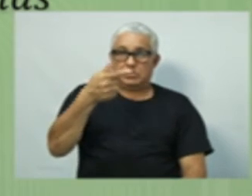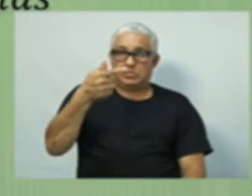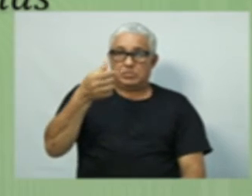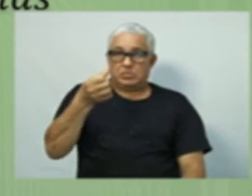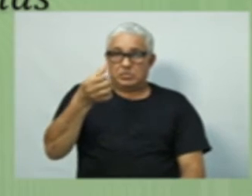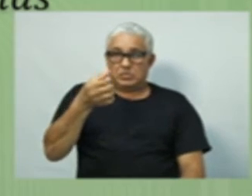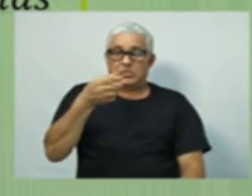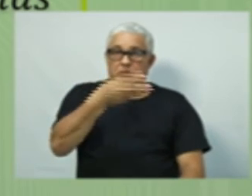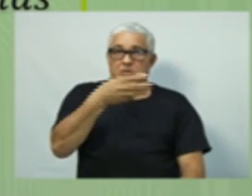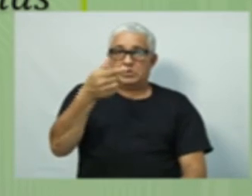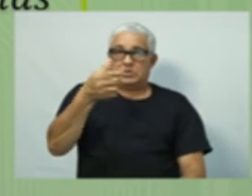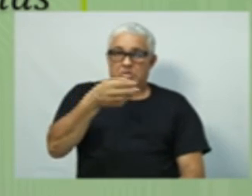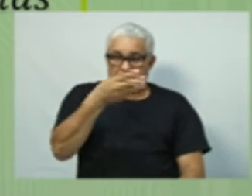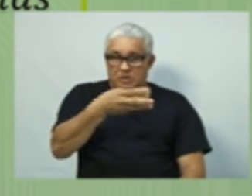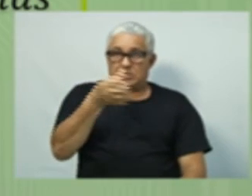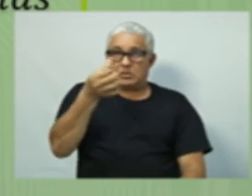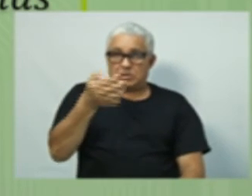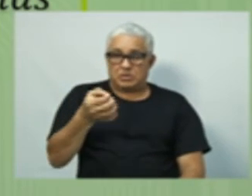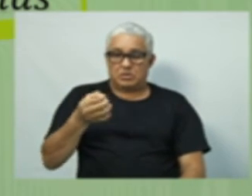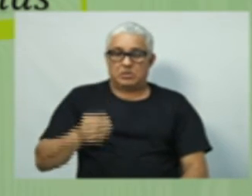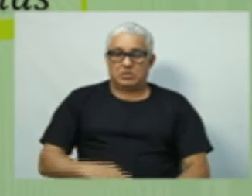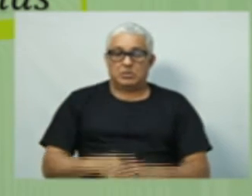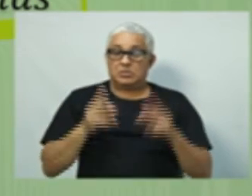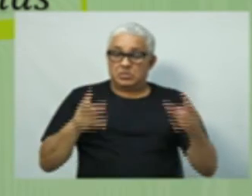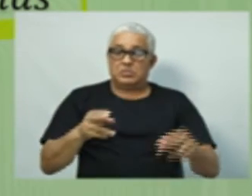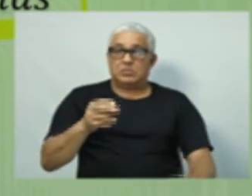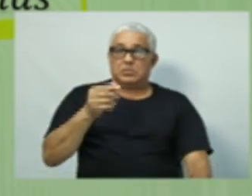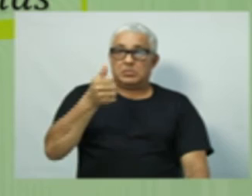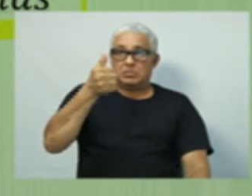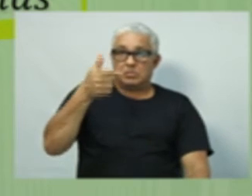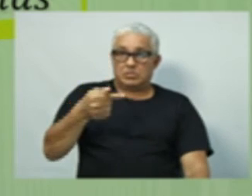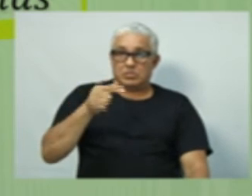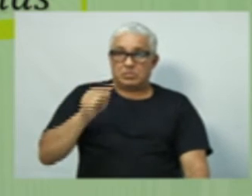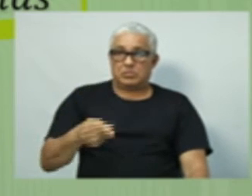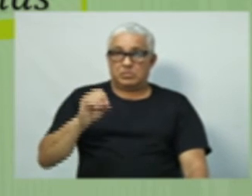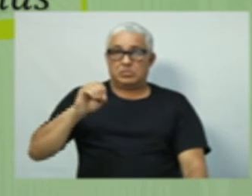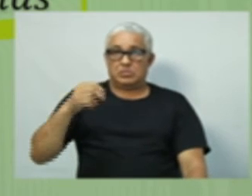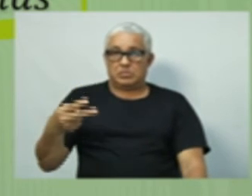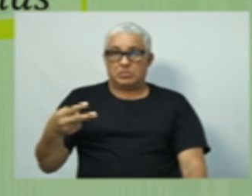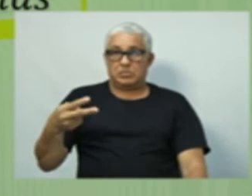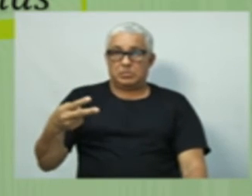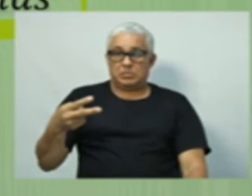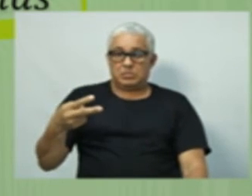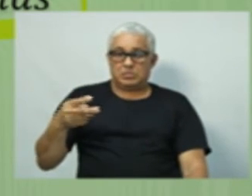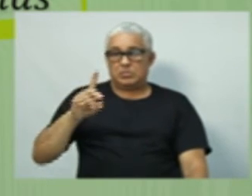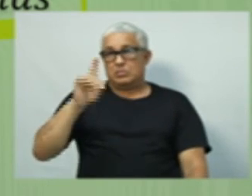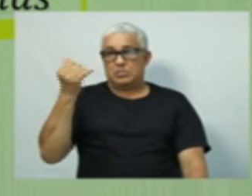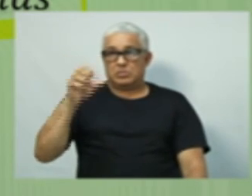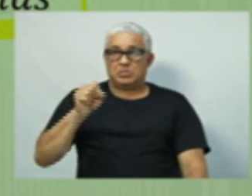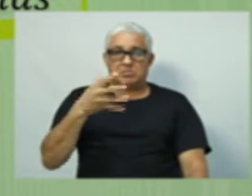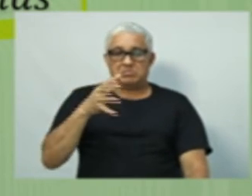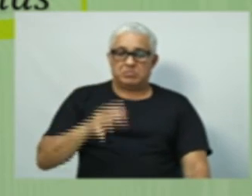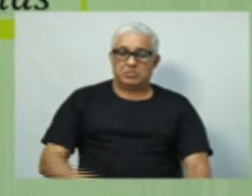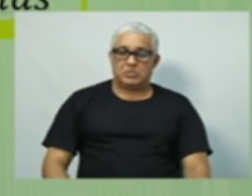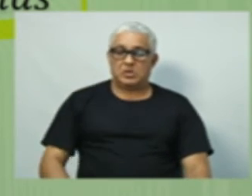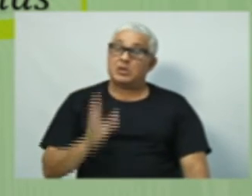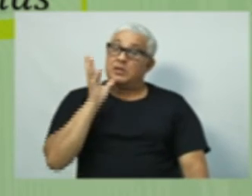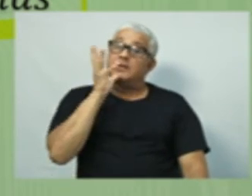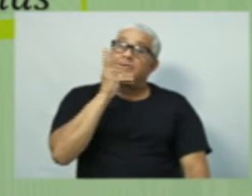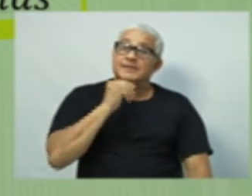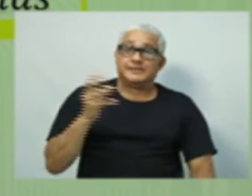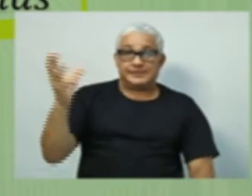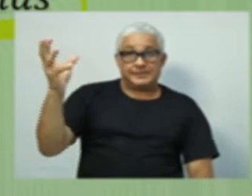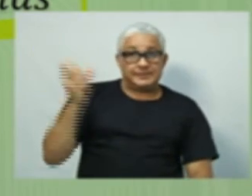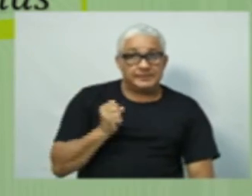prazo médio de recebimento de vendas é igual a 17,0 dois dias ou seja eu demoro pra